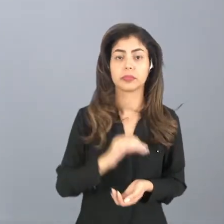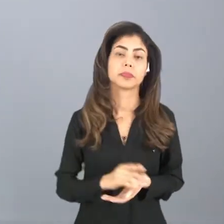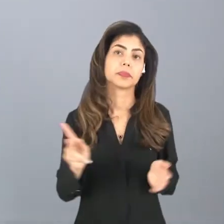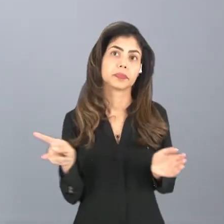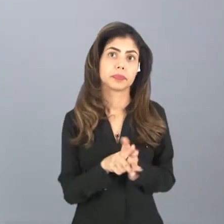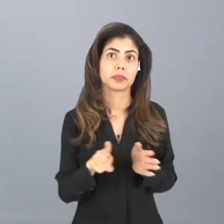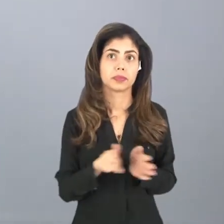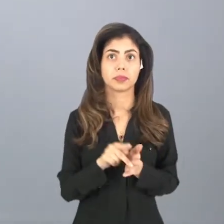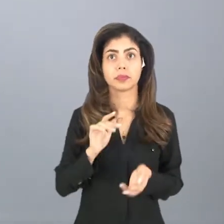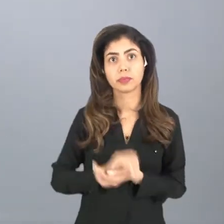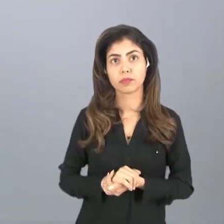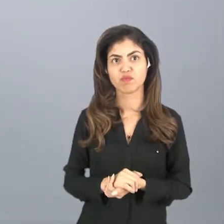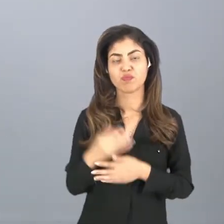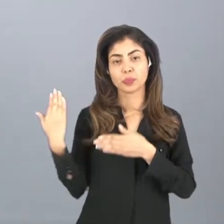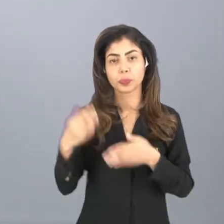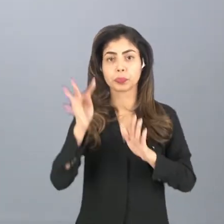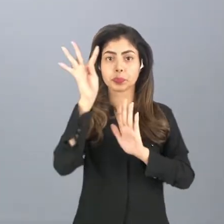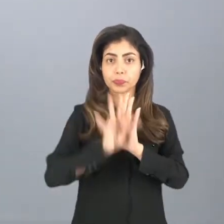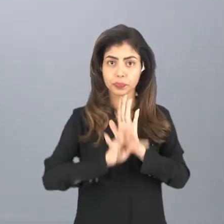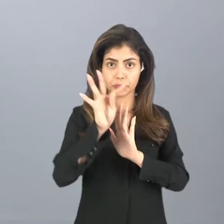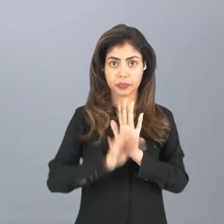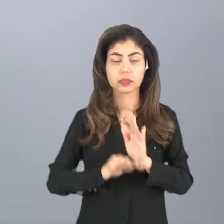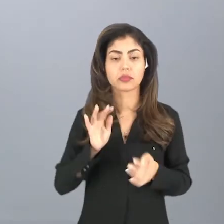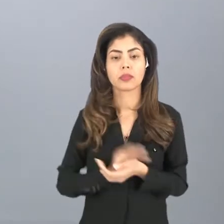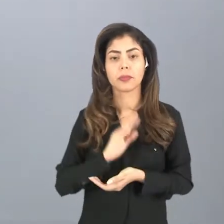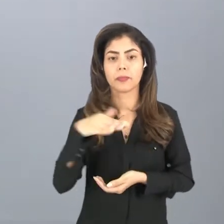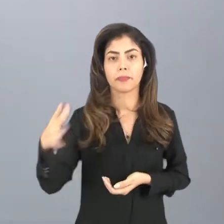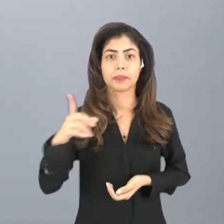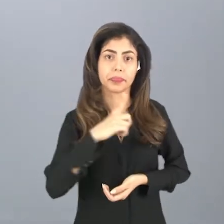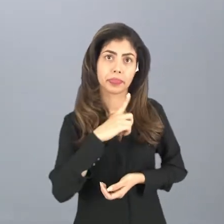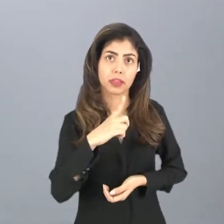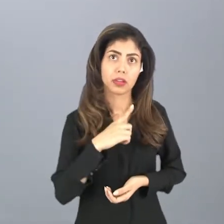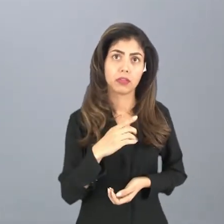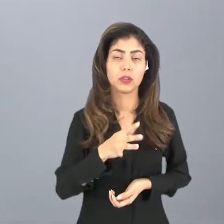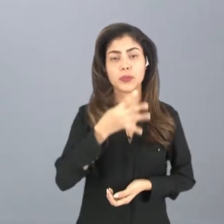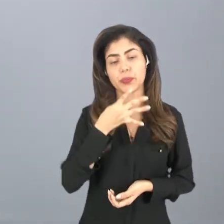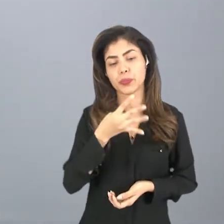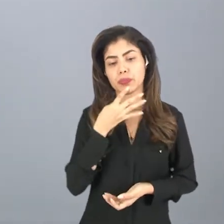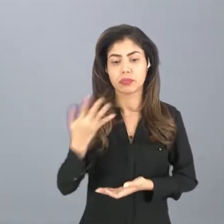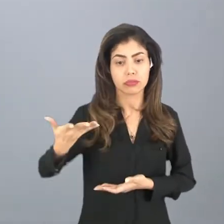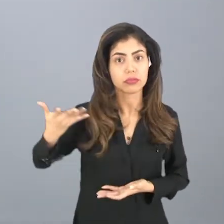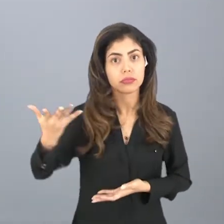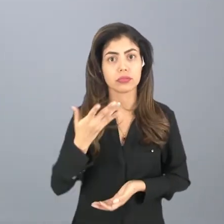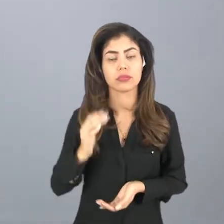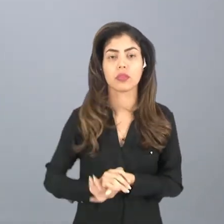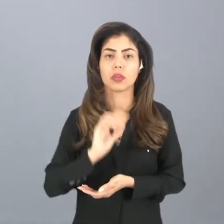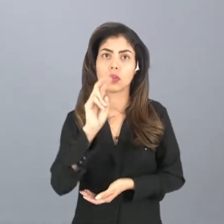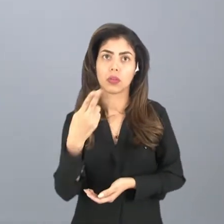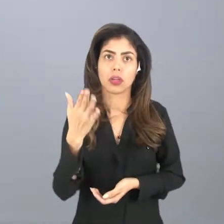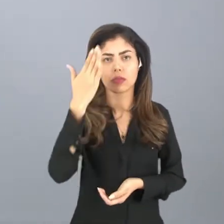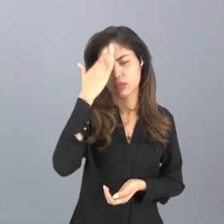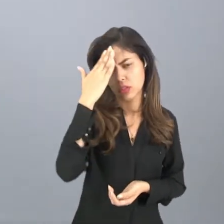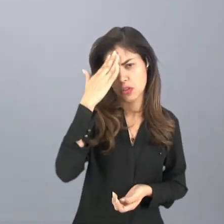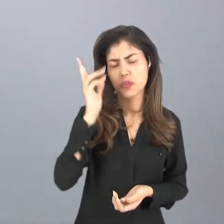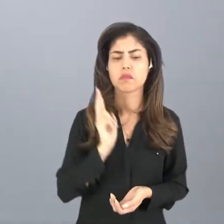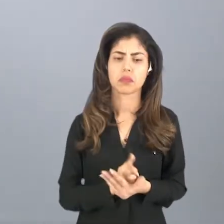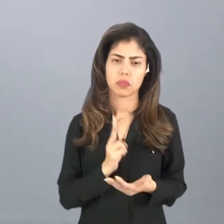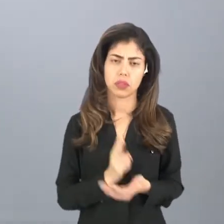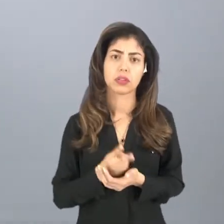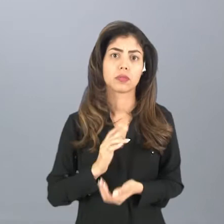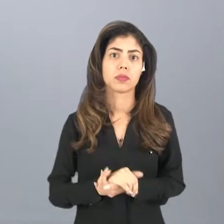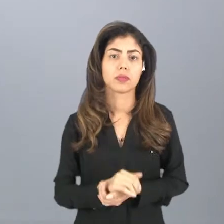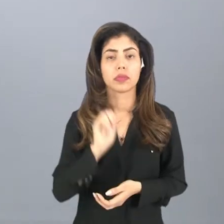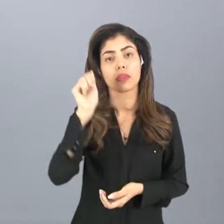avaliação sobre um determinado texto quando eu tenho conhecimento básico do tema, né, ou quando eu entendi realmente o